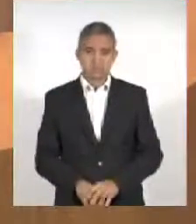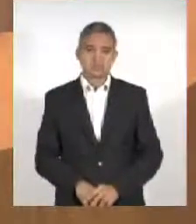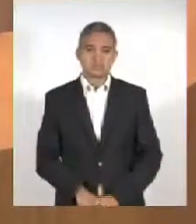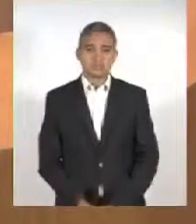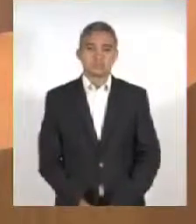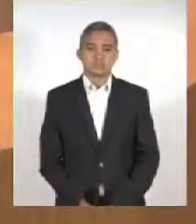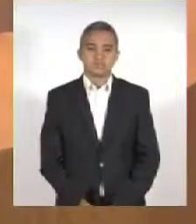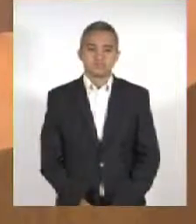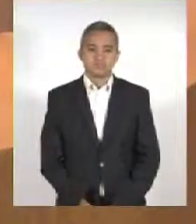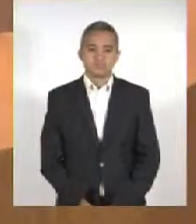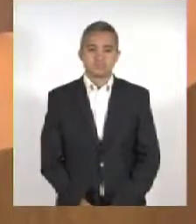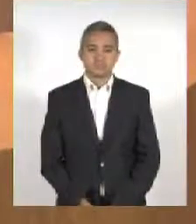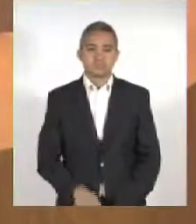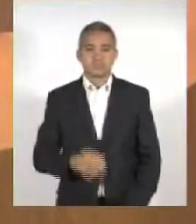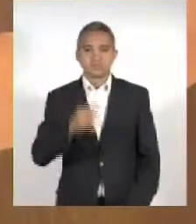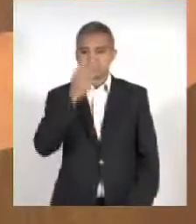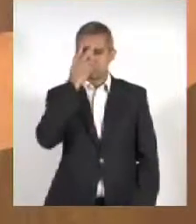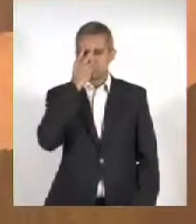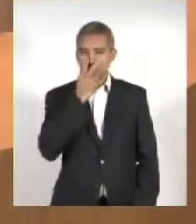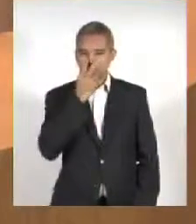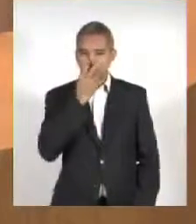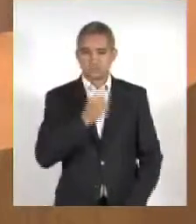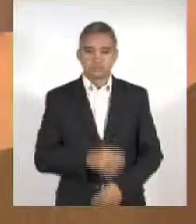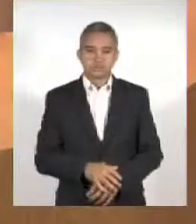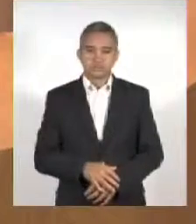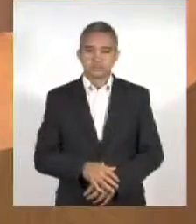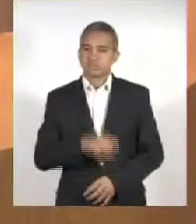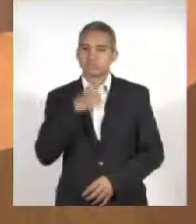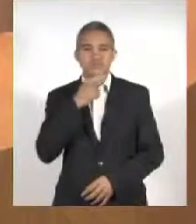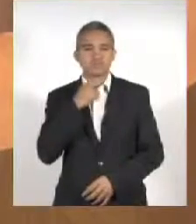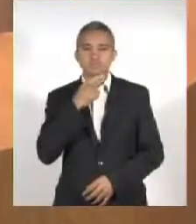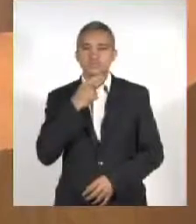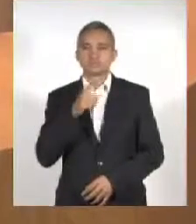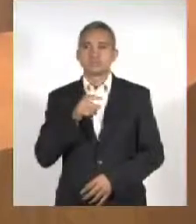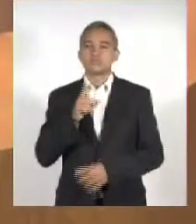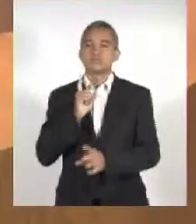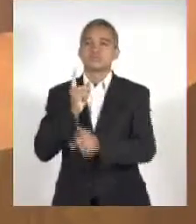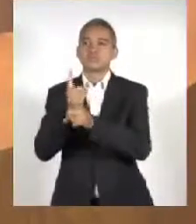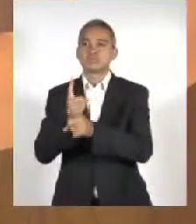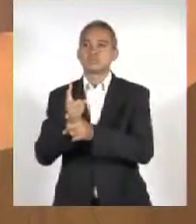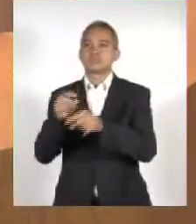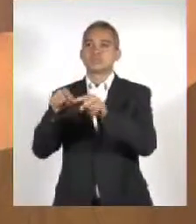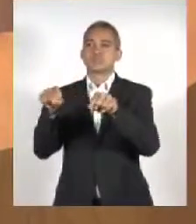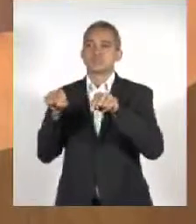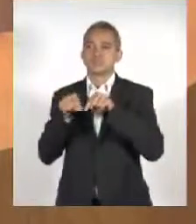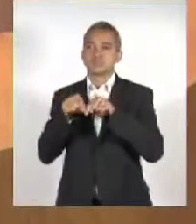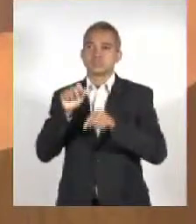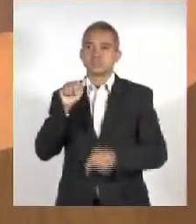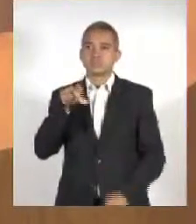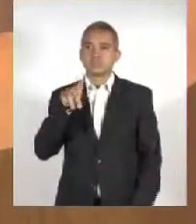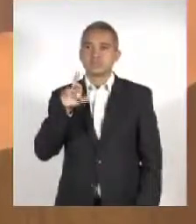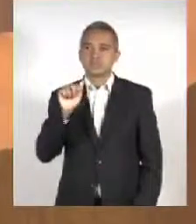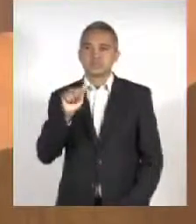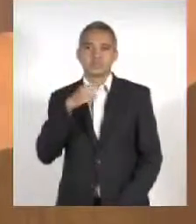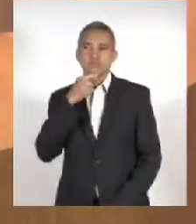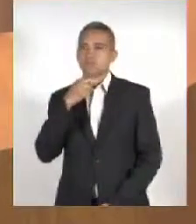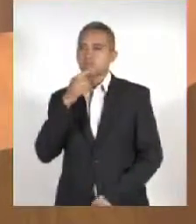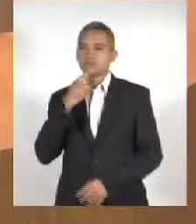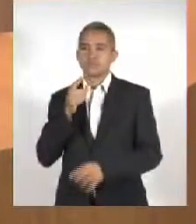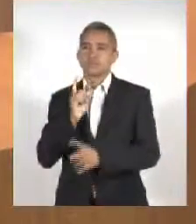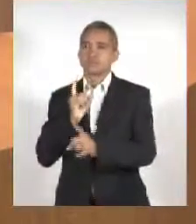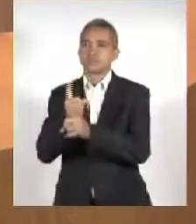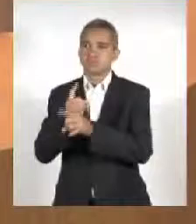para um deficiente visual, ele não consegue chegar ao seu gabinete, ele não consegue identificar os demais gabinetes, e ele tem